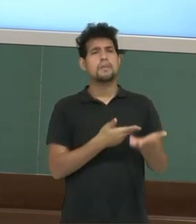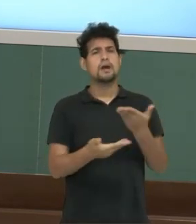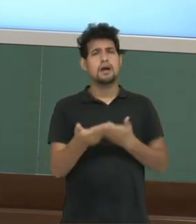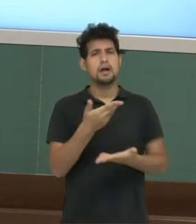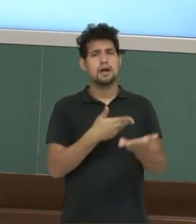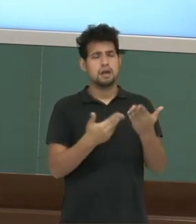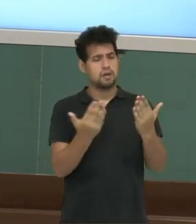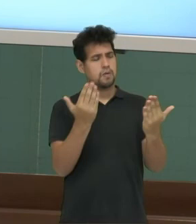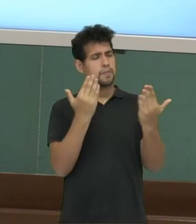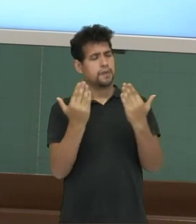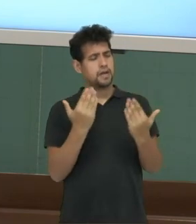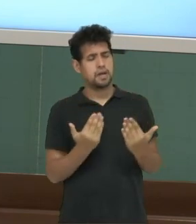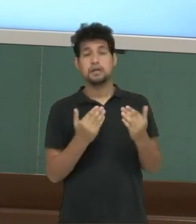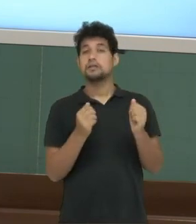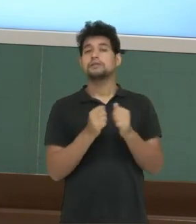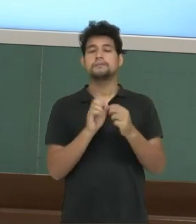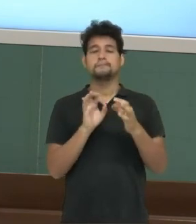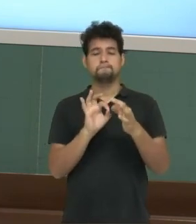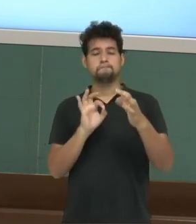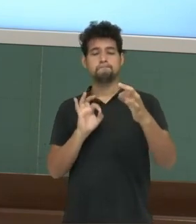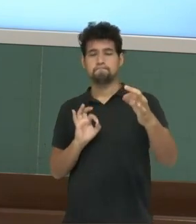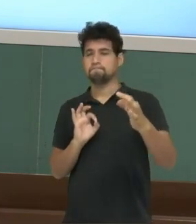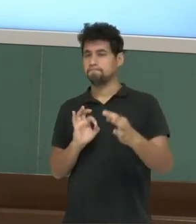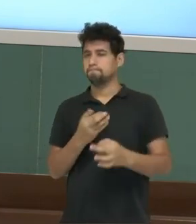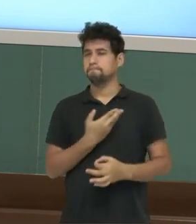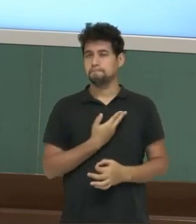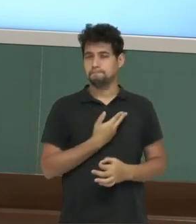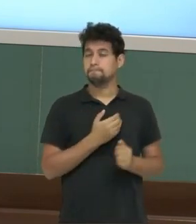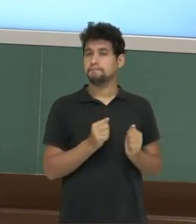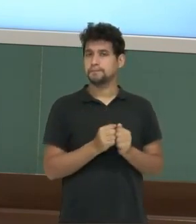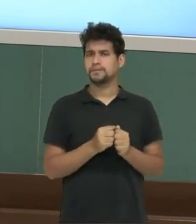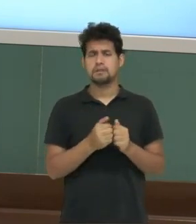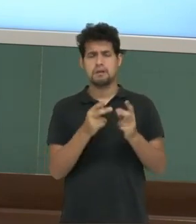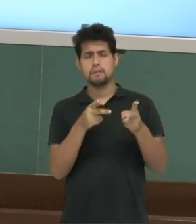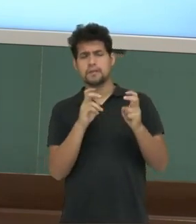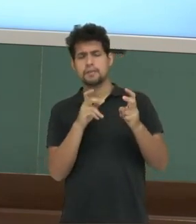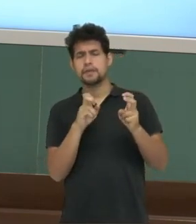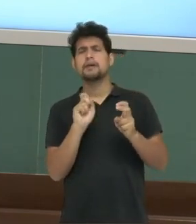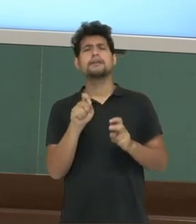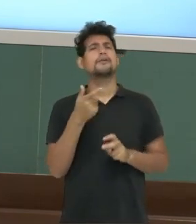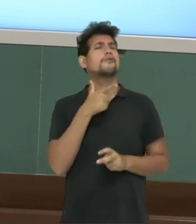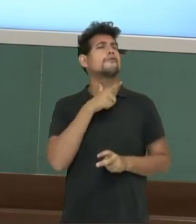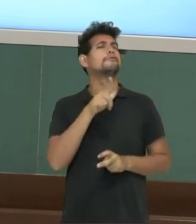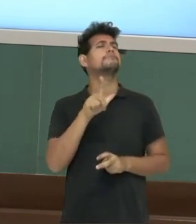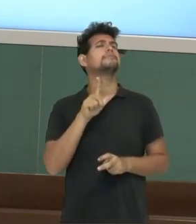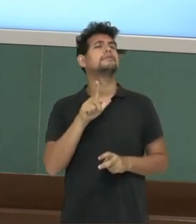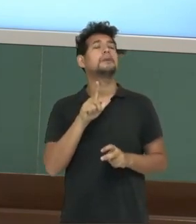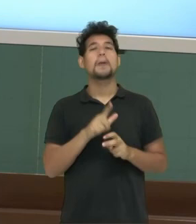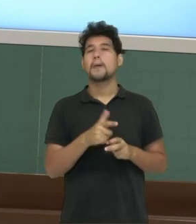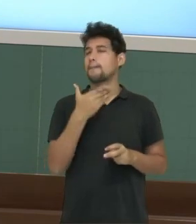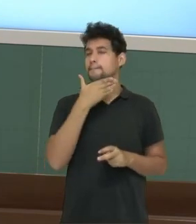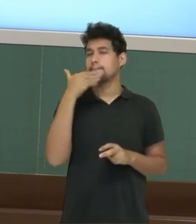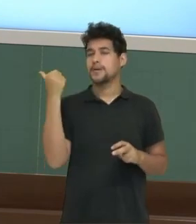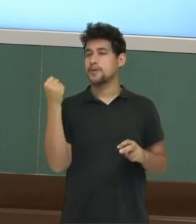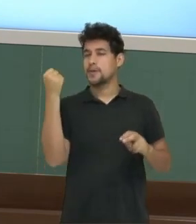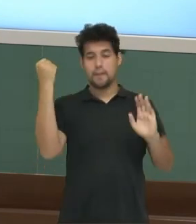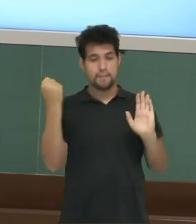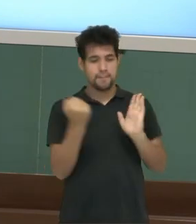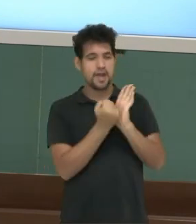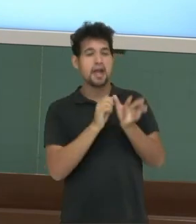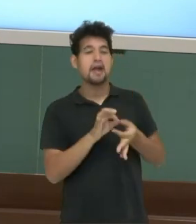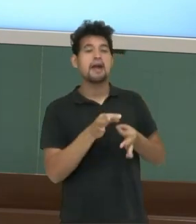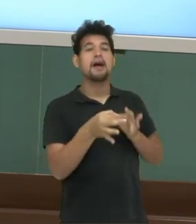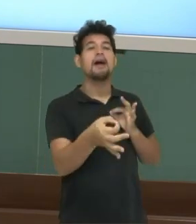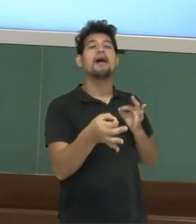compare isso com as distâncias dos seus colegas aí e vejam quem conseguiu a melhor marca